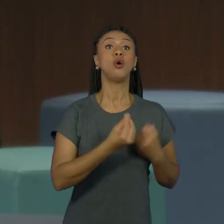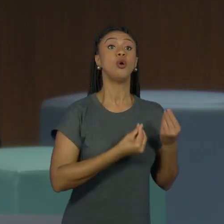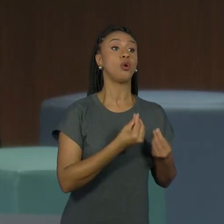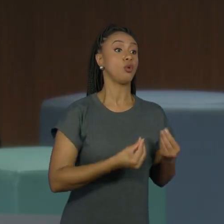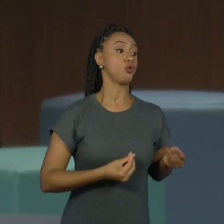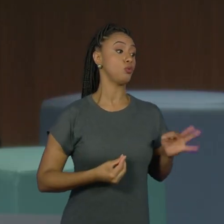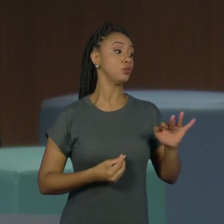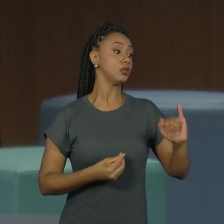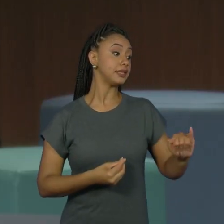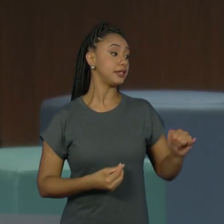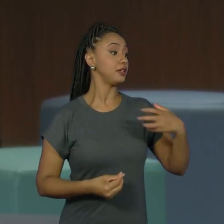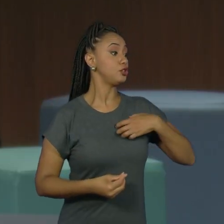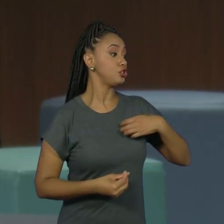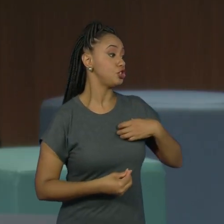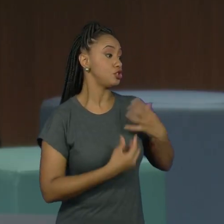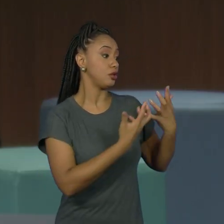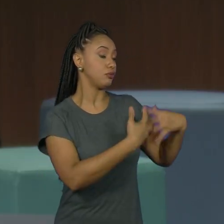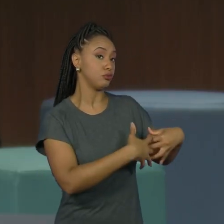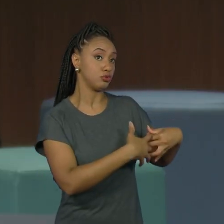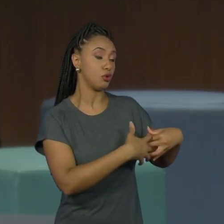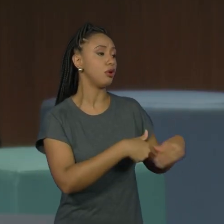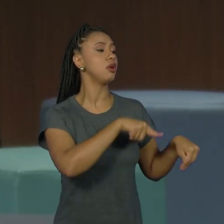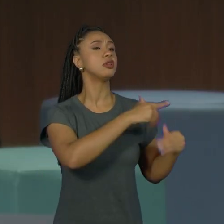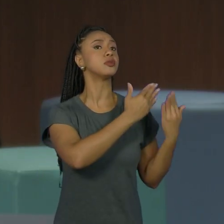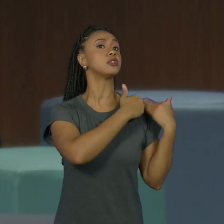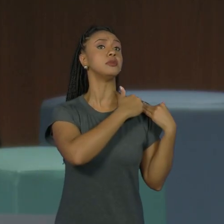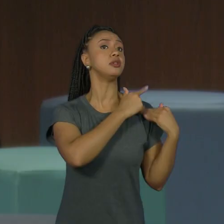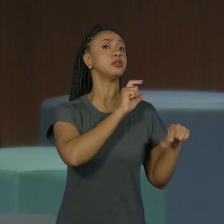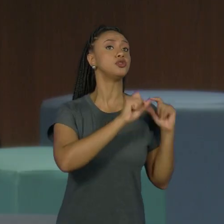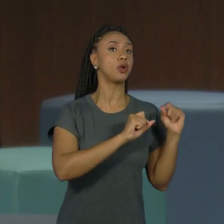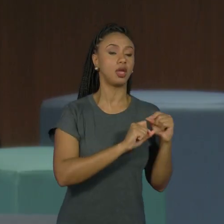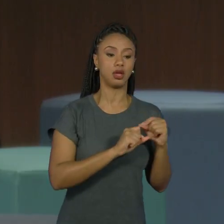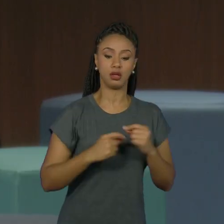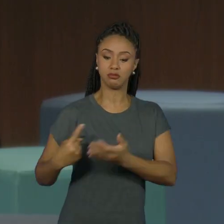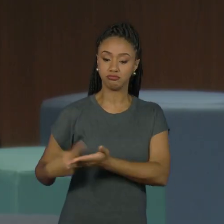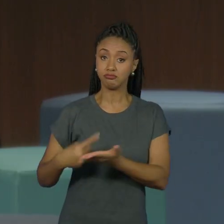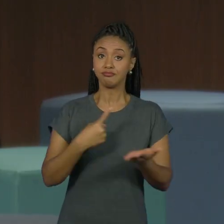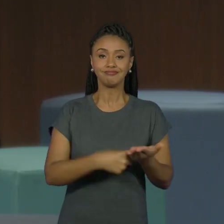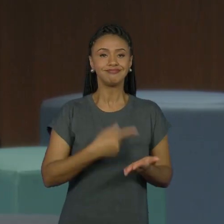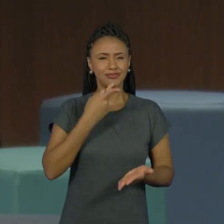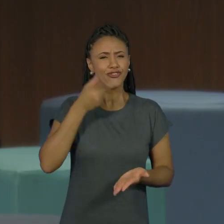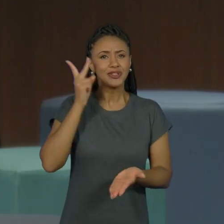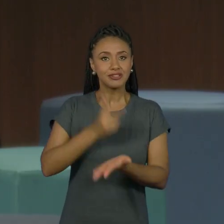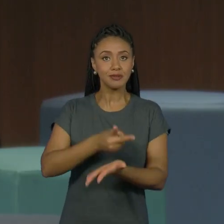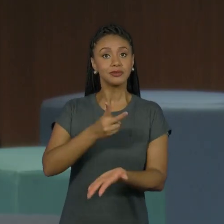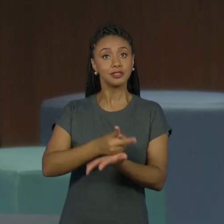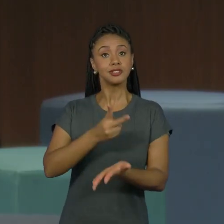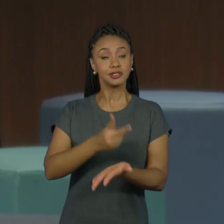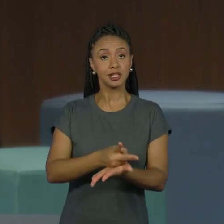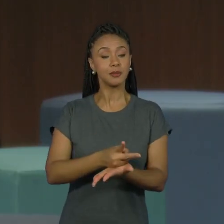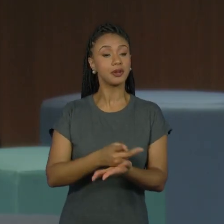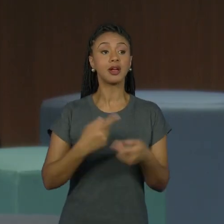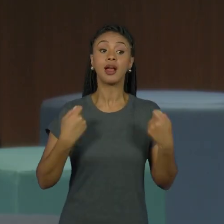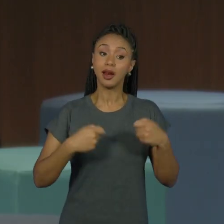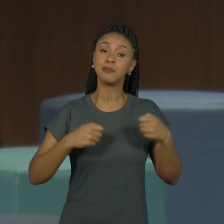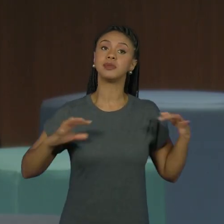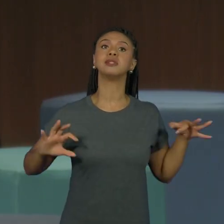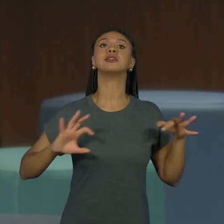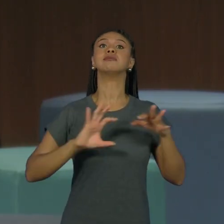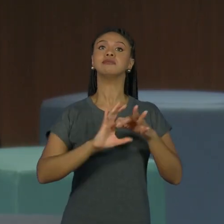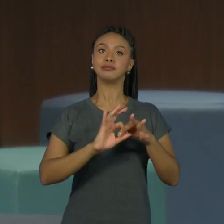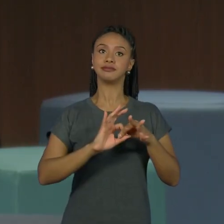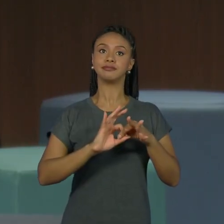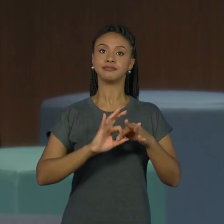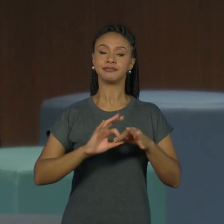organização funciona, qual é a função da TI para a organização e qual é a forma como a